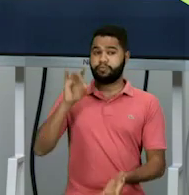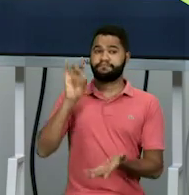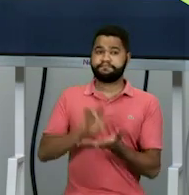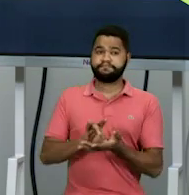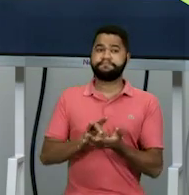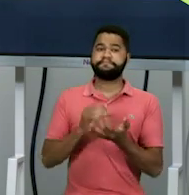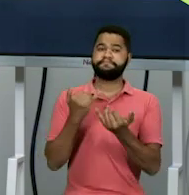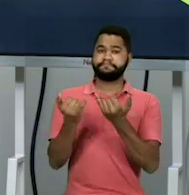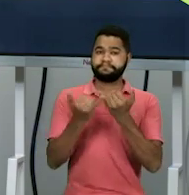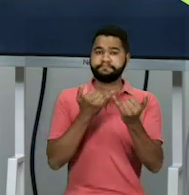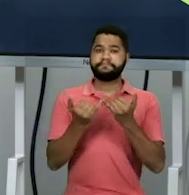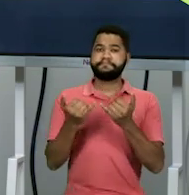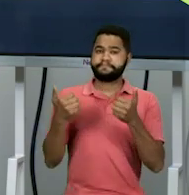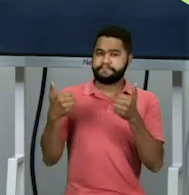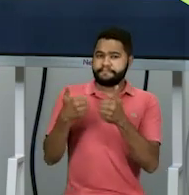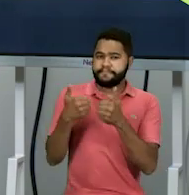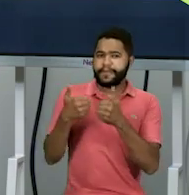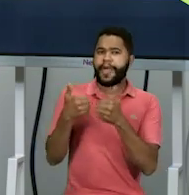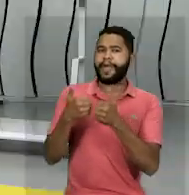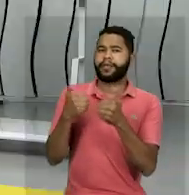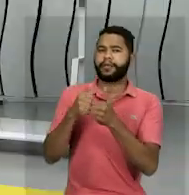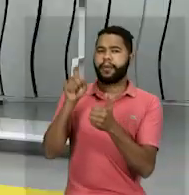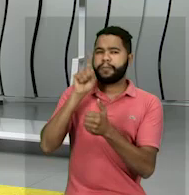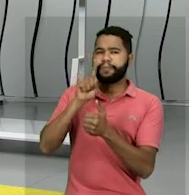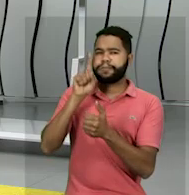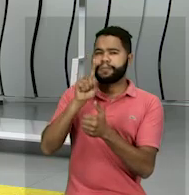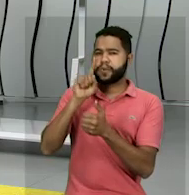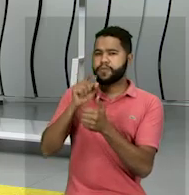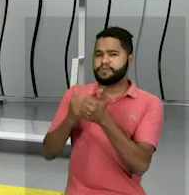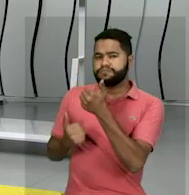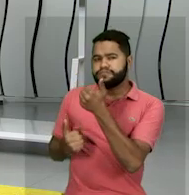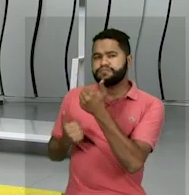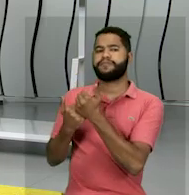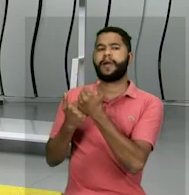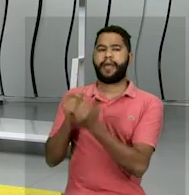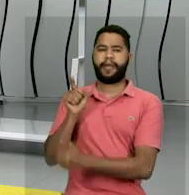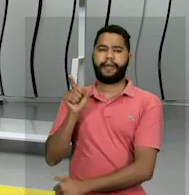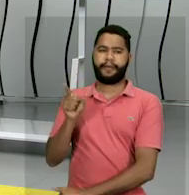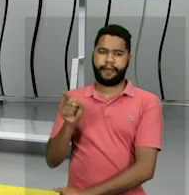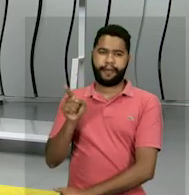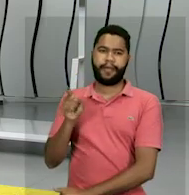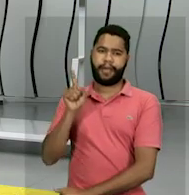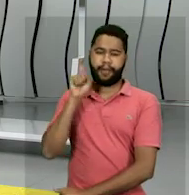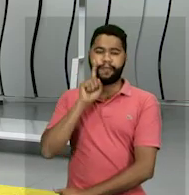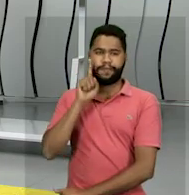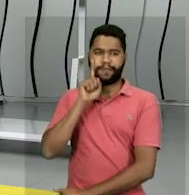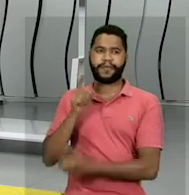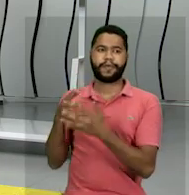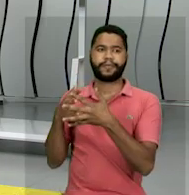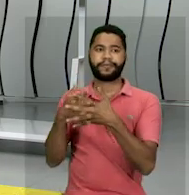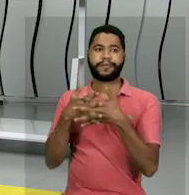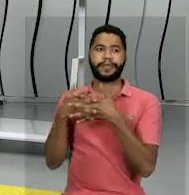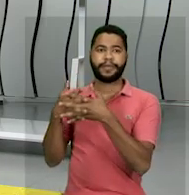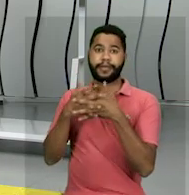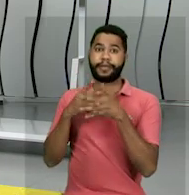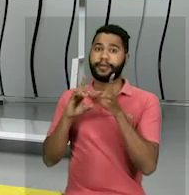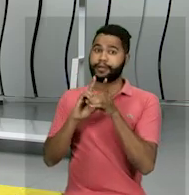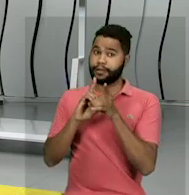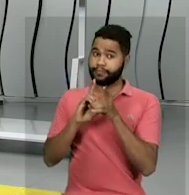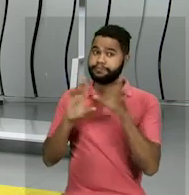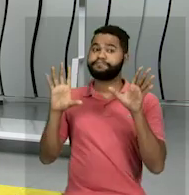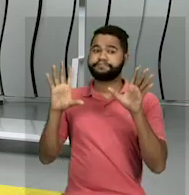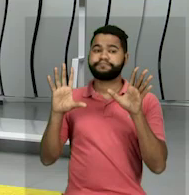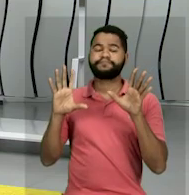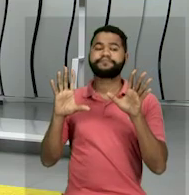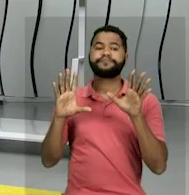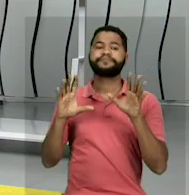Estados Unidos, se posicionando de fato ao lado dos Estados Unidos, de fato ao lado da democracia, e